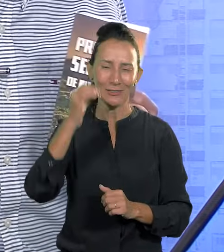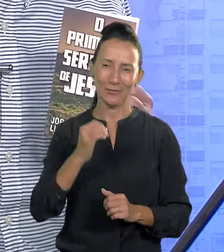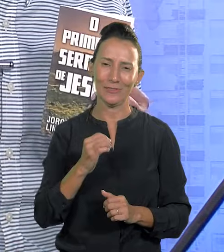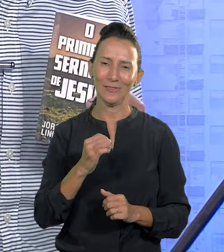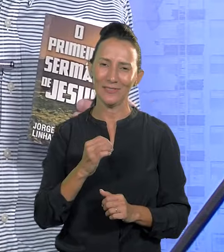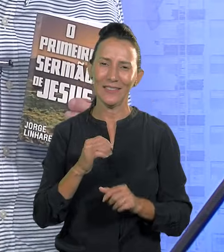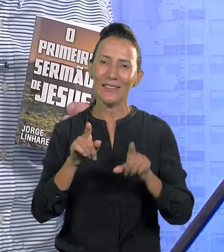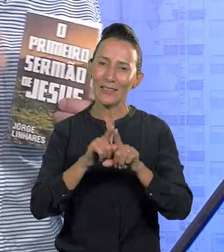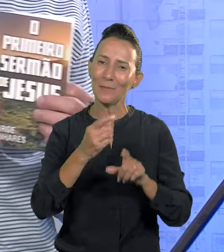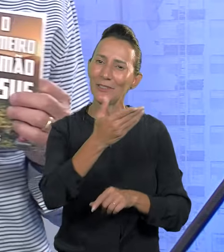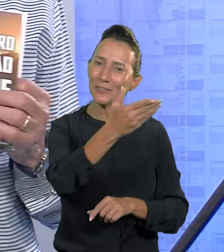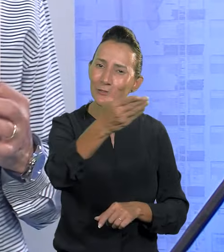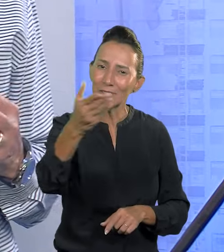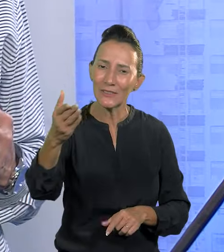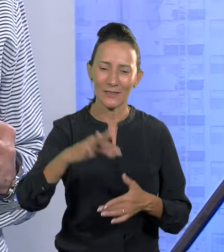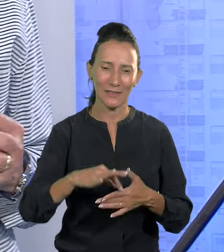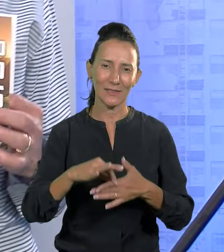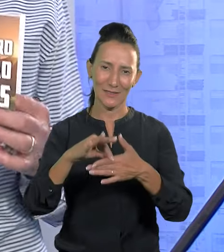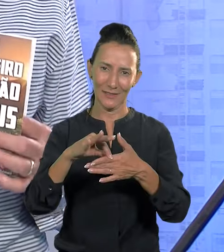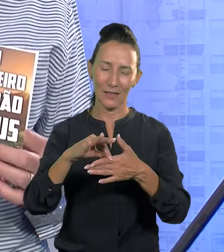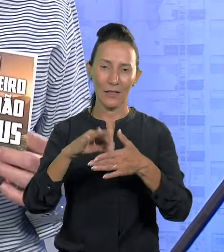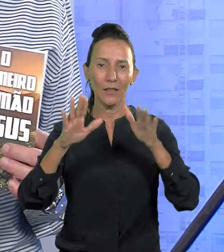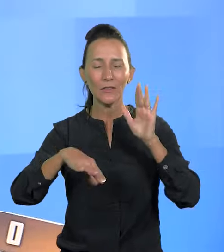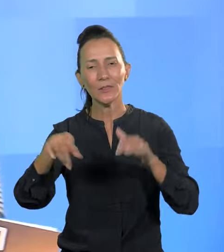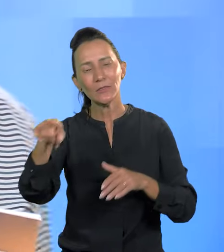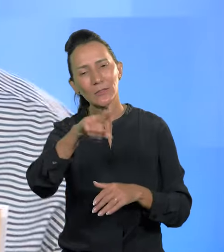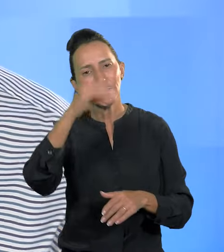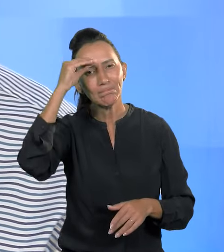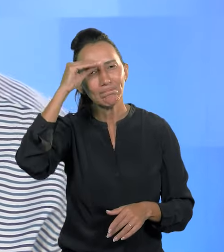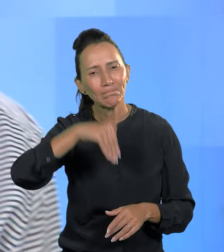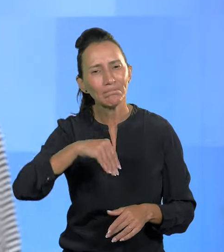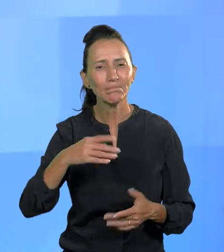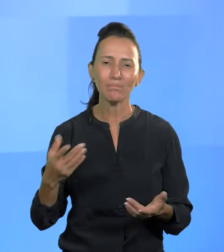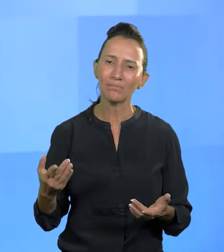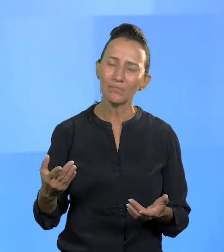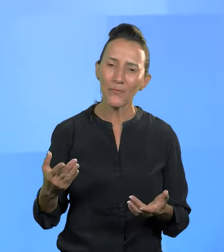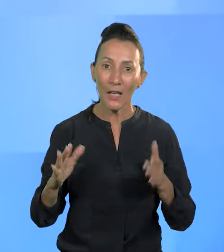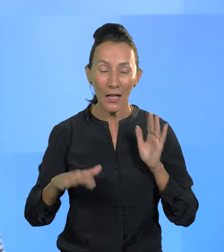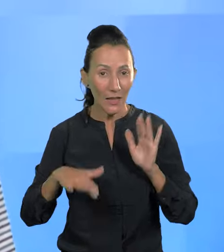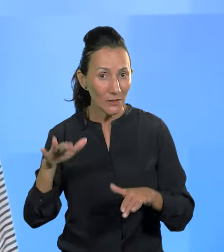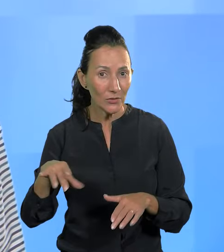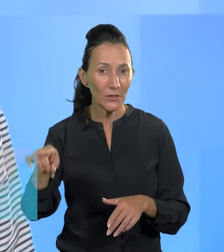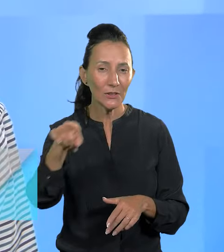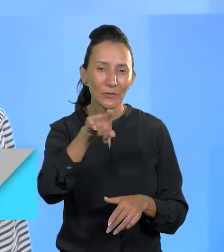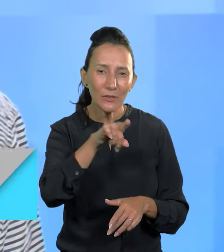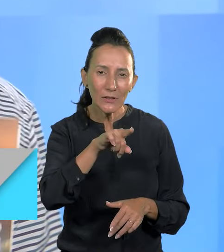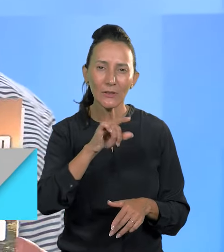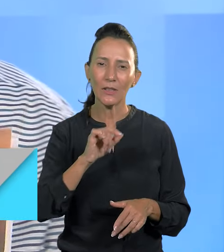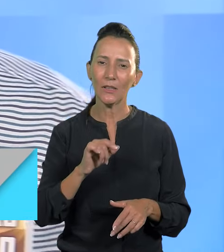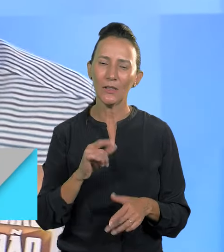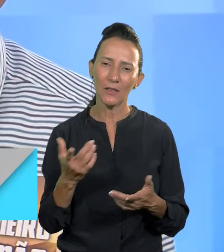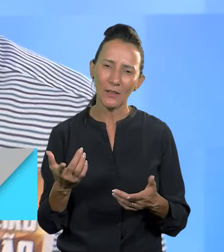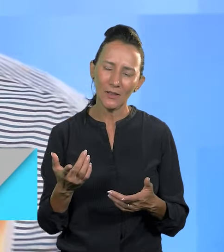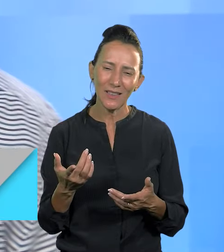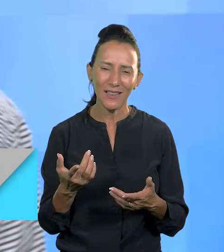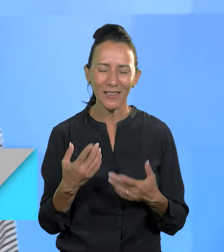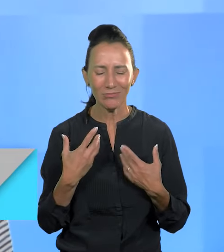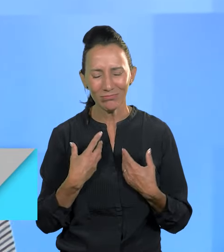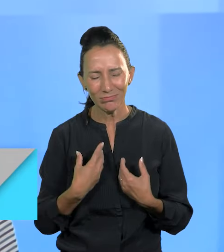tudo, que assim seja com esse grande líder, que talvez esteja desanimado, que talvez esteja